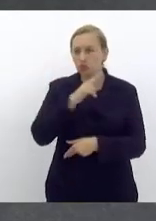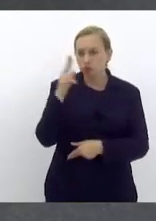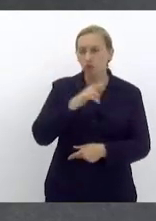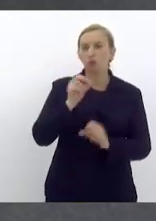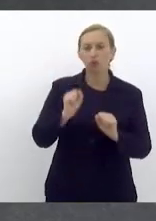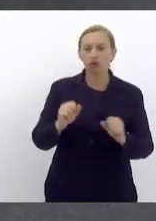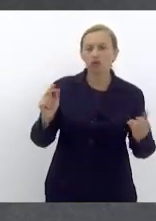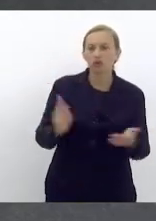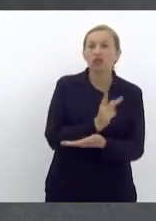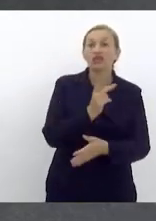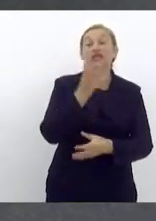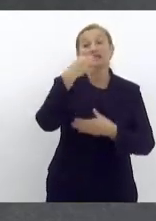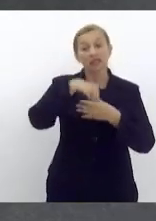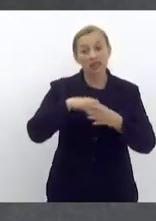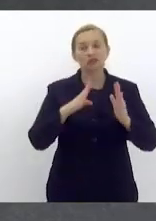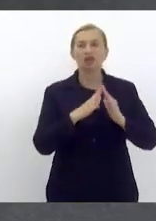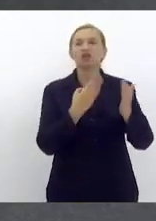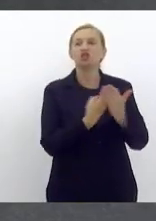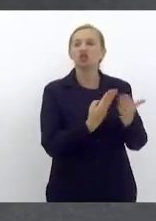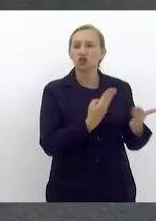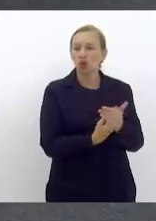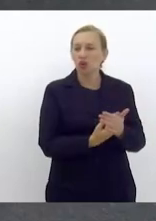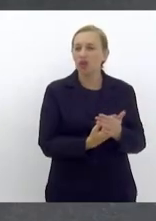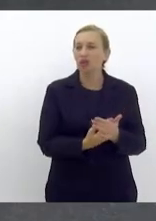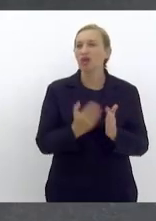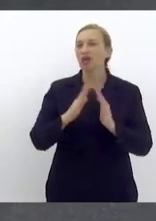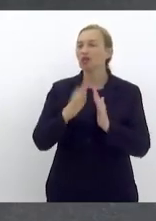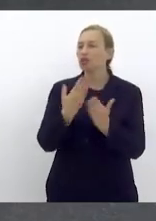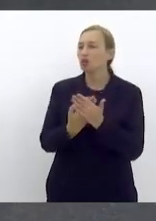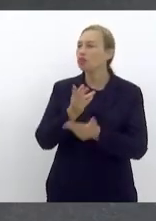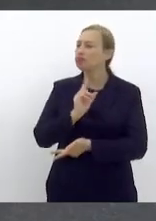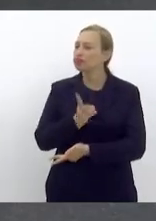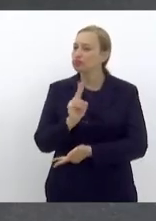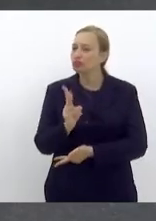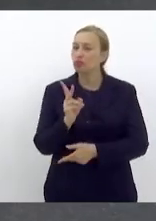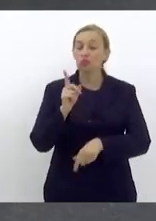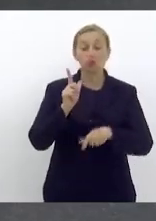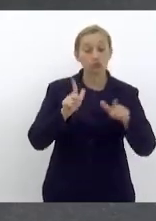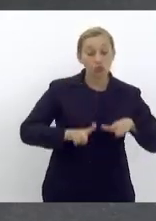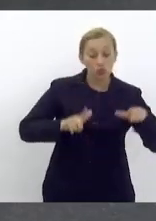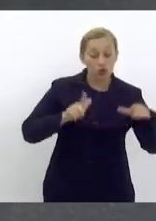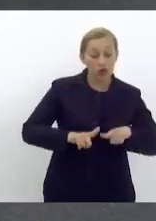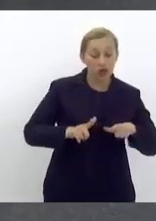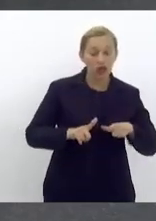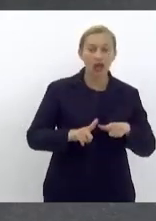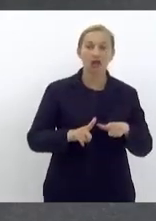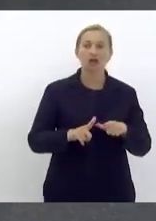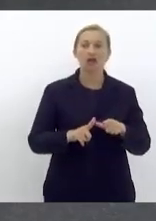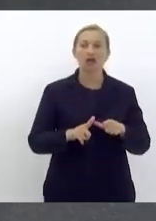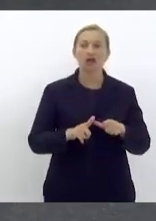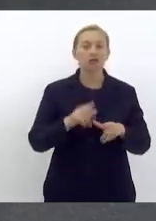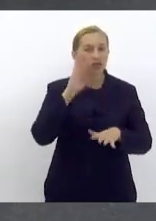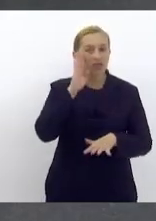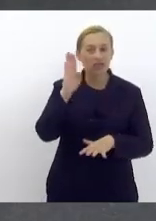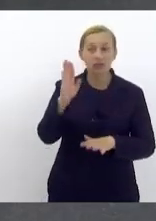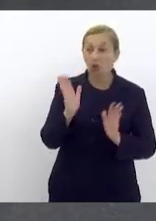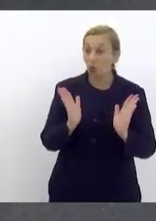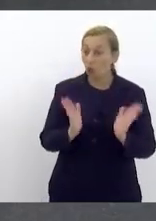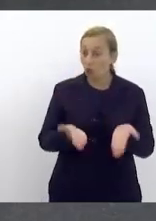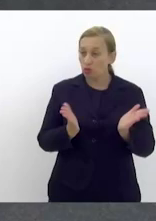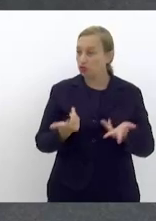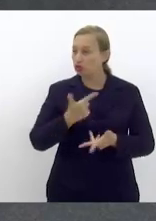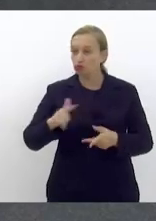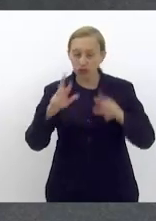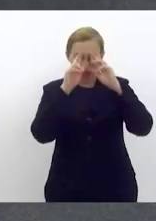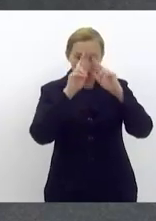dentro das escolas, né? As escolas sempre foram um templo sagrado. Hoje em dia, senhora presidente, não há mais